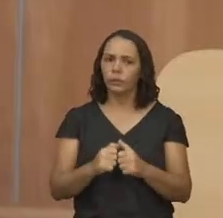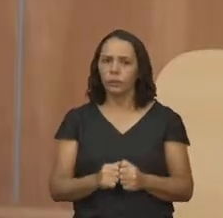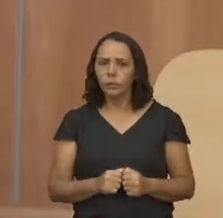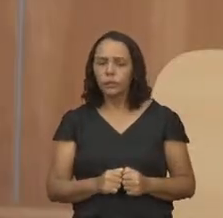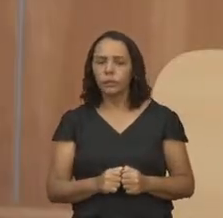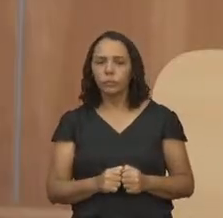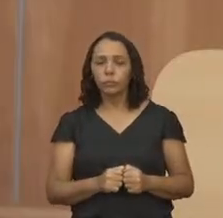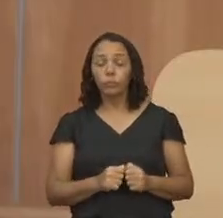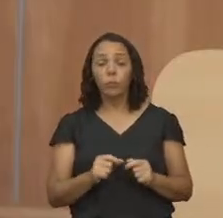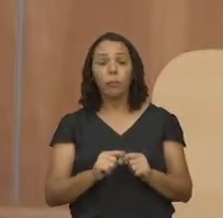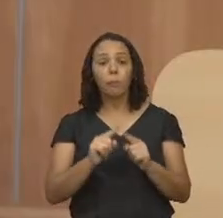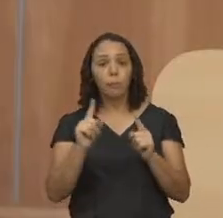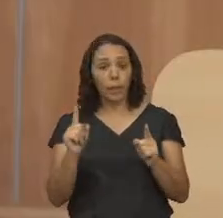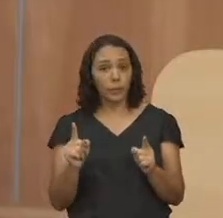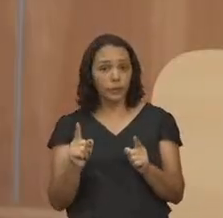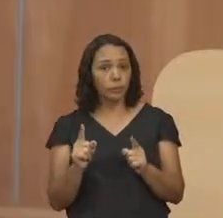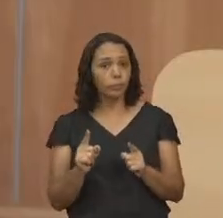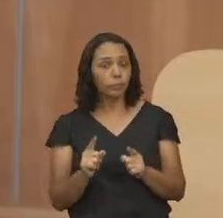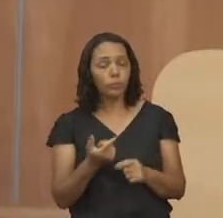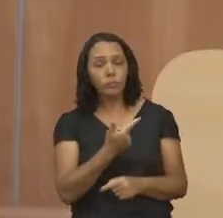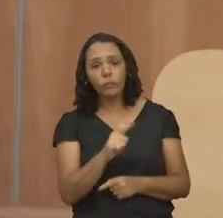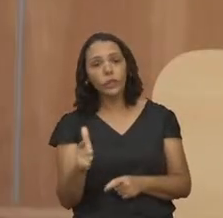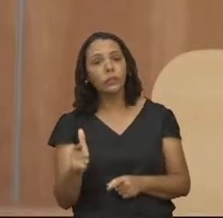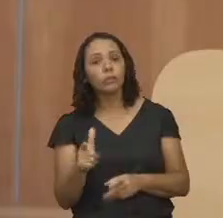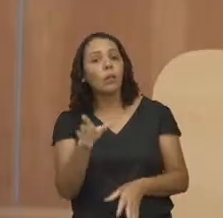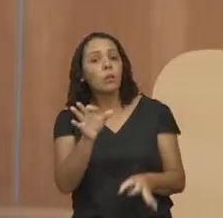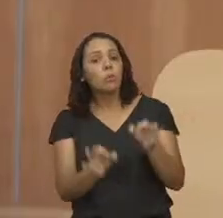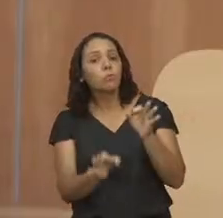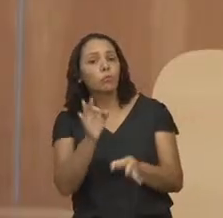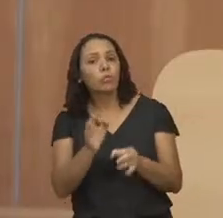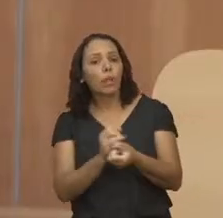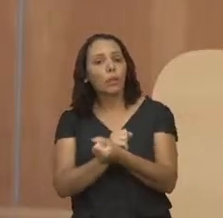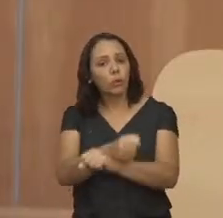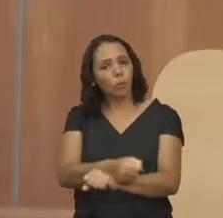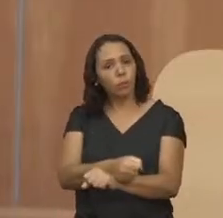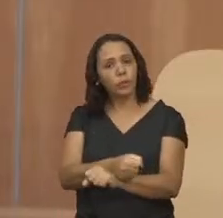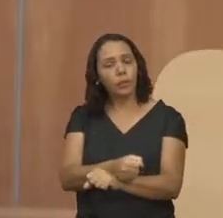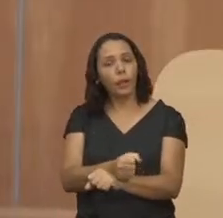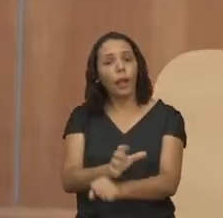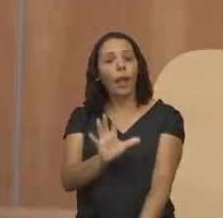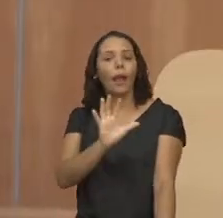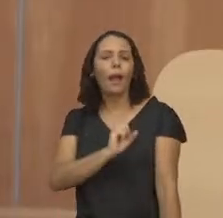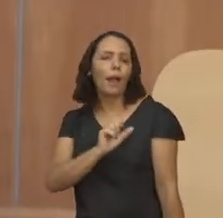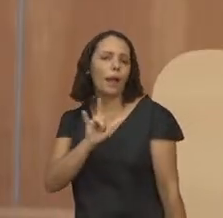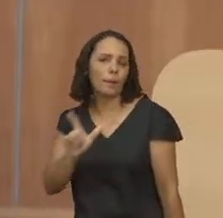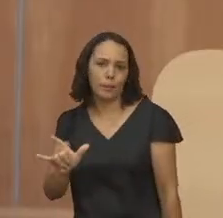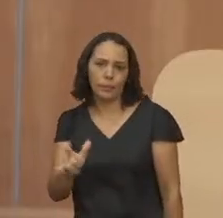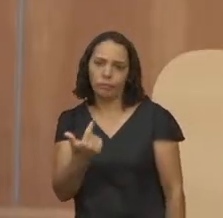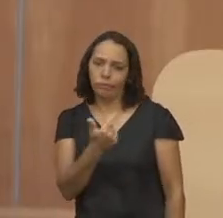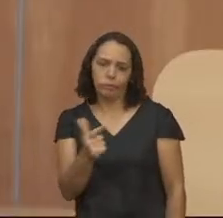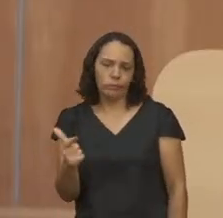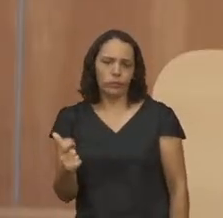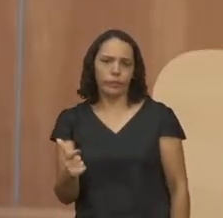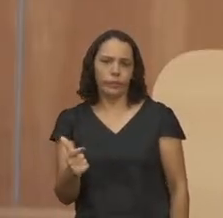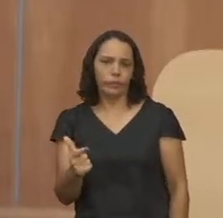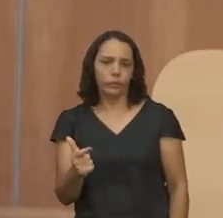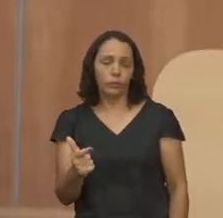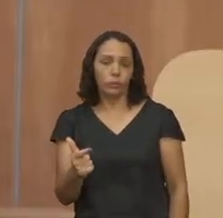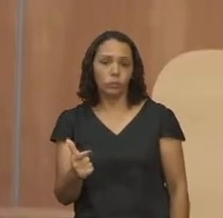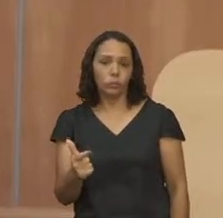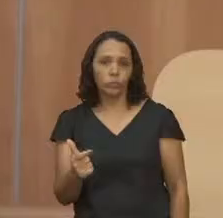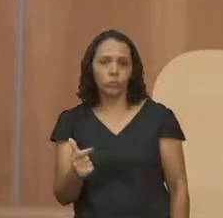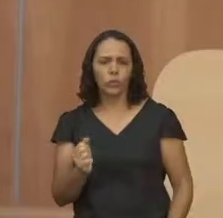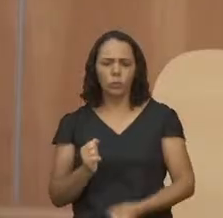sentença que imponha à pessoa o dever de amar. Não há sentença que imponha